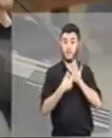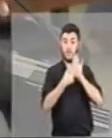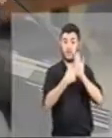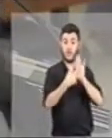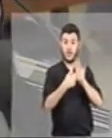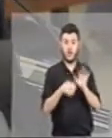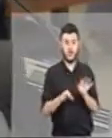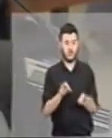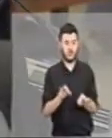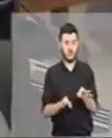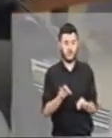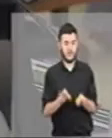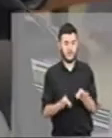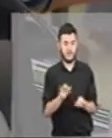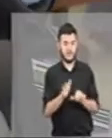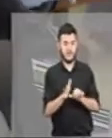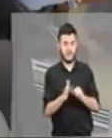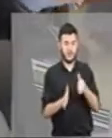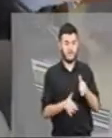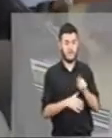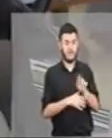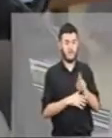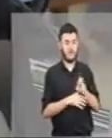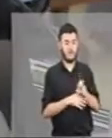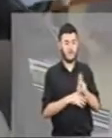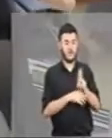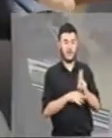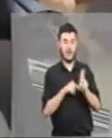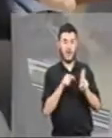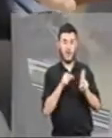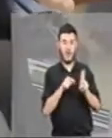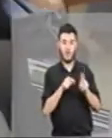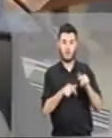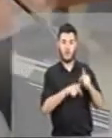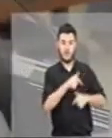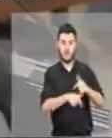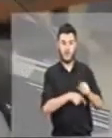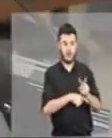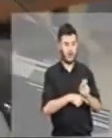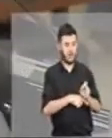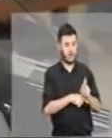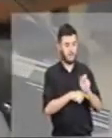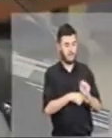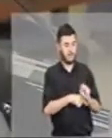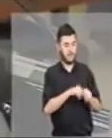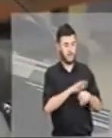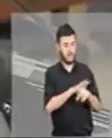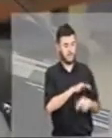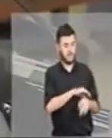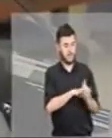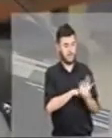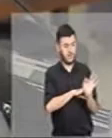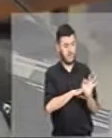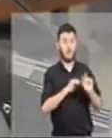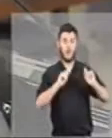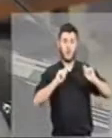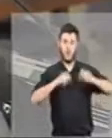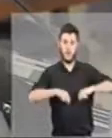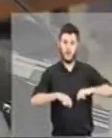competente para a determinação dessas medidas constritivas. E a segunda é